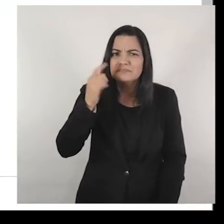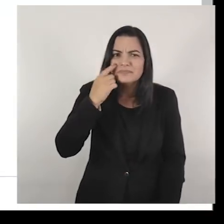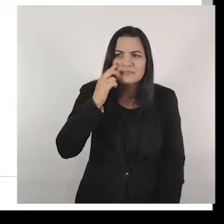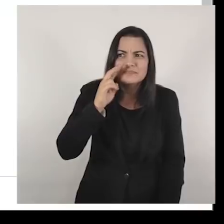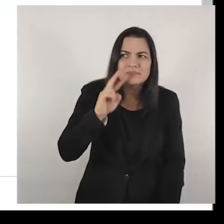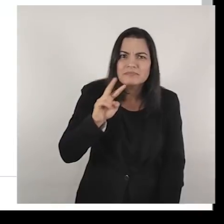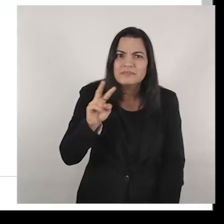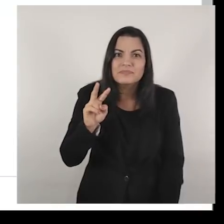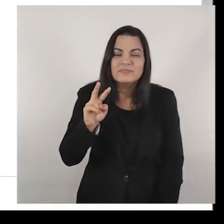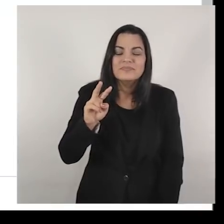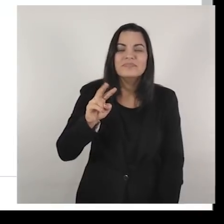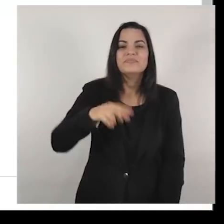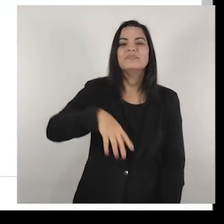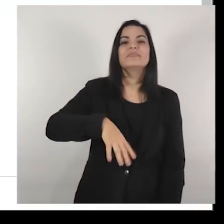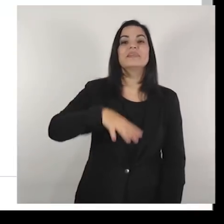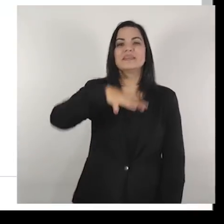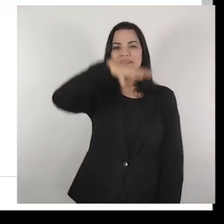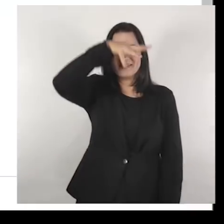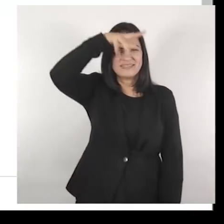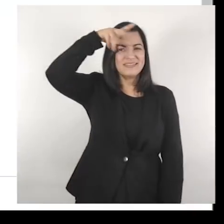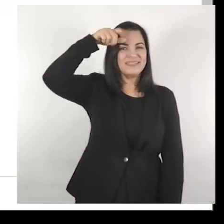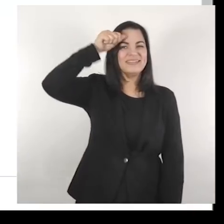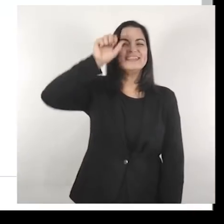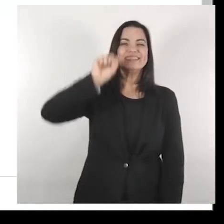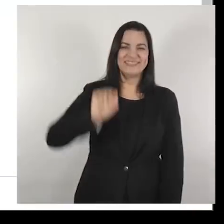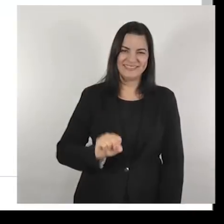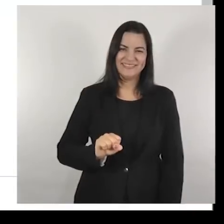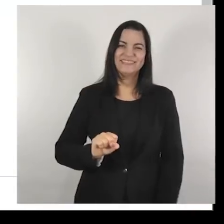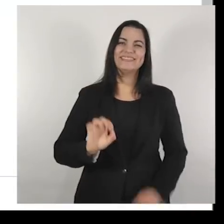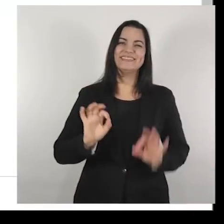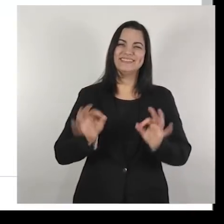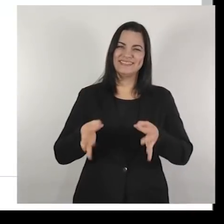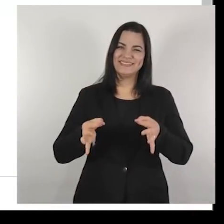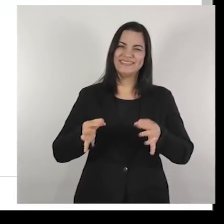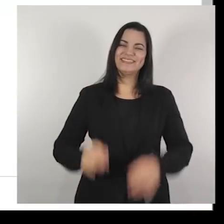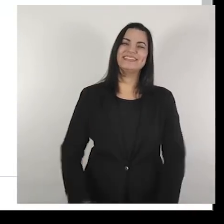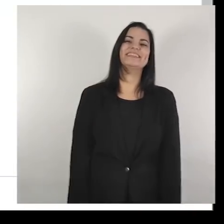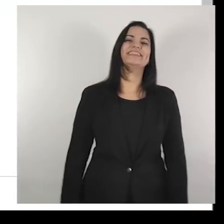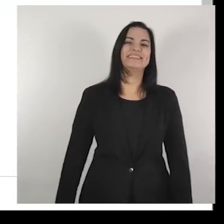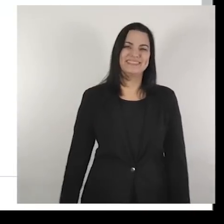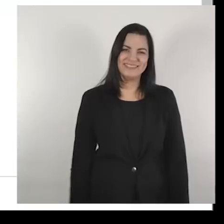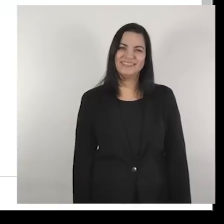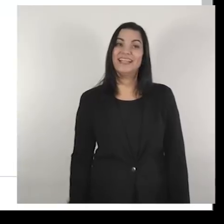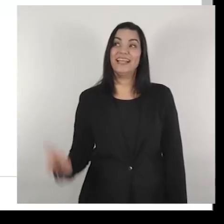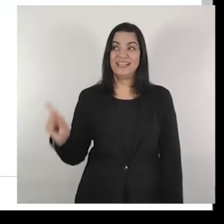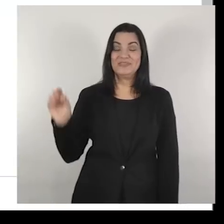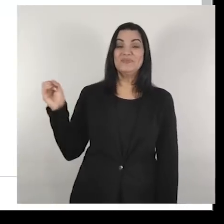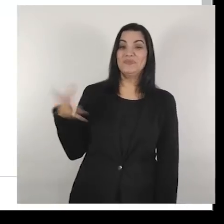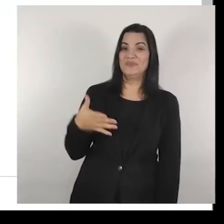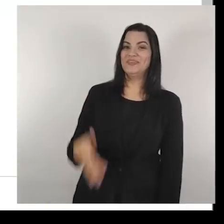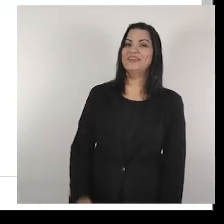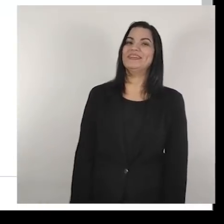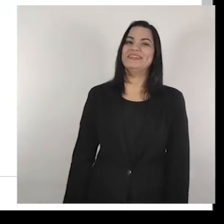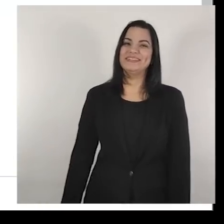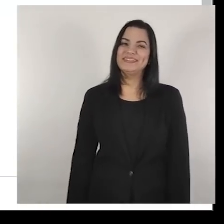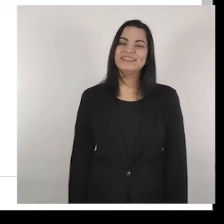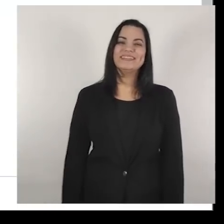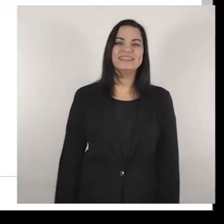Qual? Mato Grosso do Sul. Isso mesmo, essa foi nova,